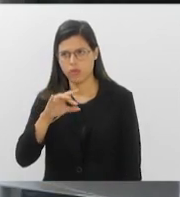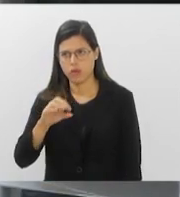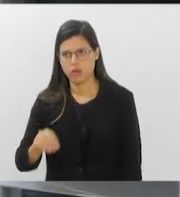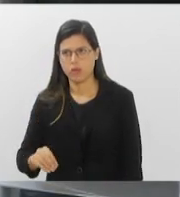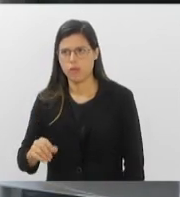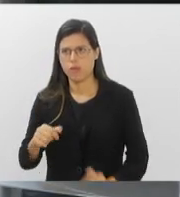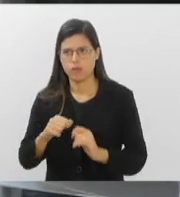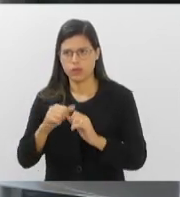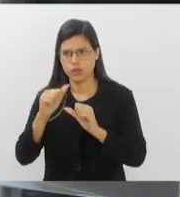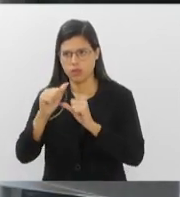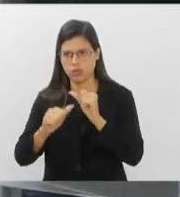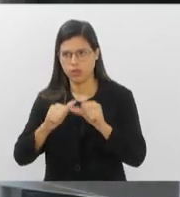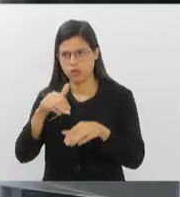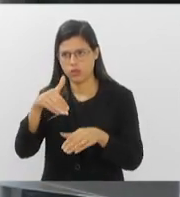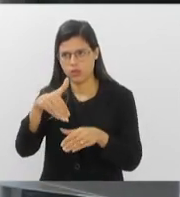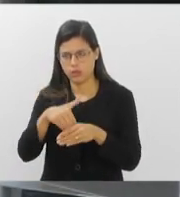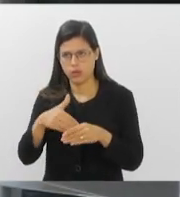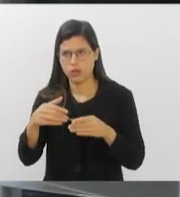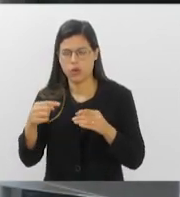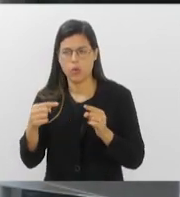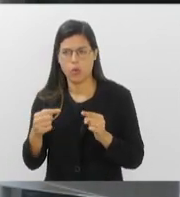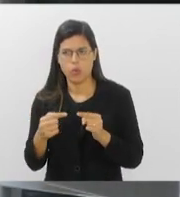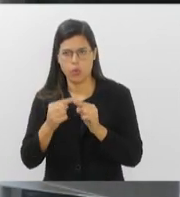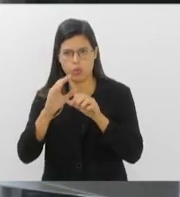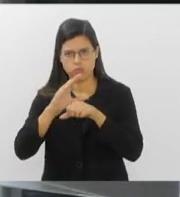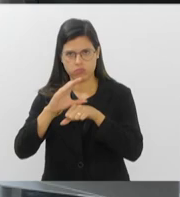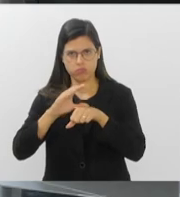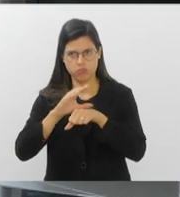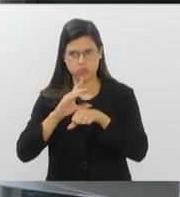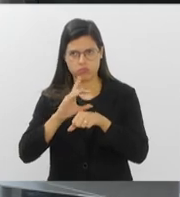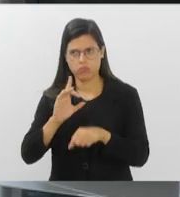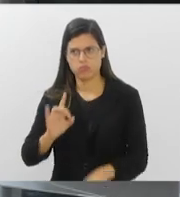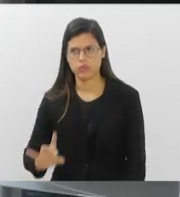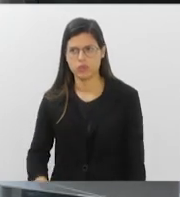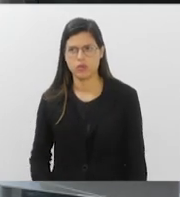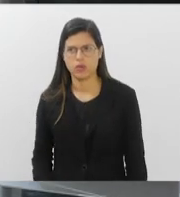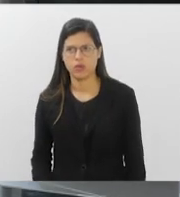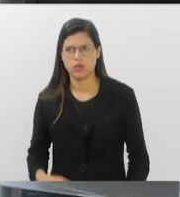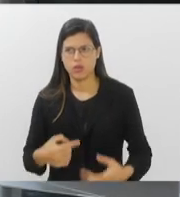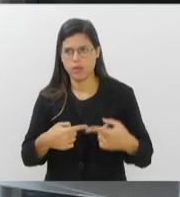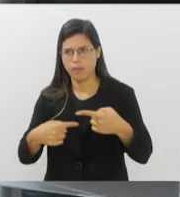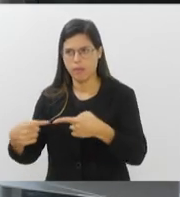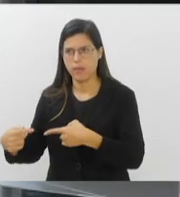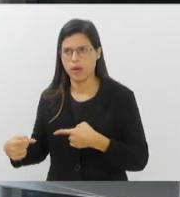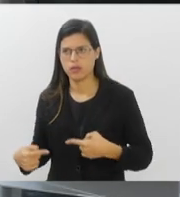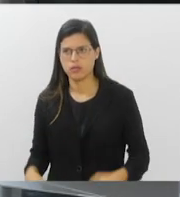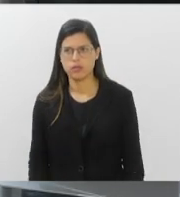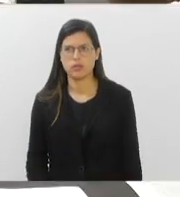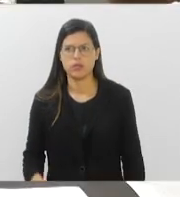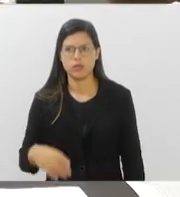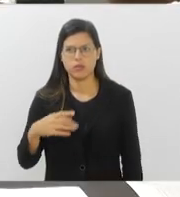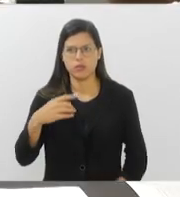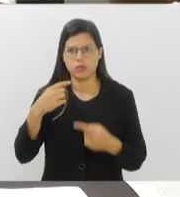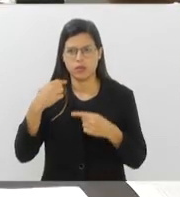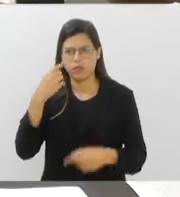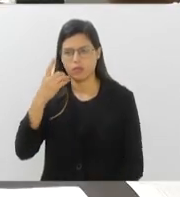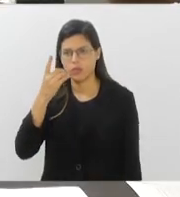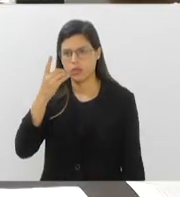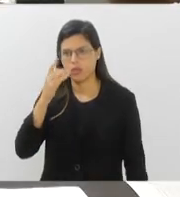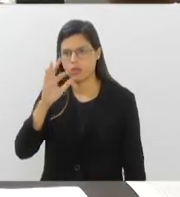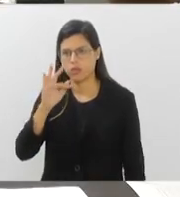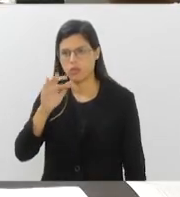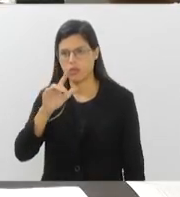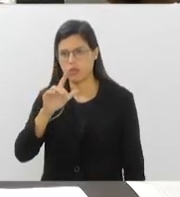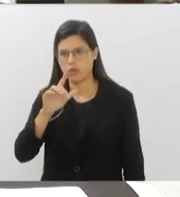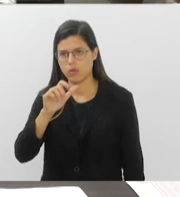fazer a alteração do voto aqui pela constitucionalidade, tão somente. Em discussão. Para discutir, deputado Serafini. Presidente, a gente, no